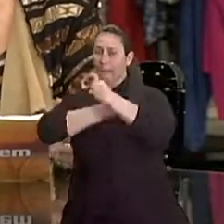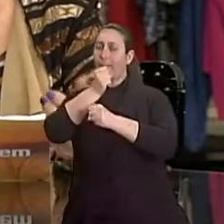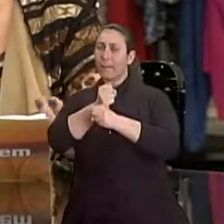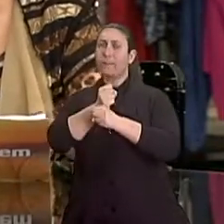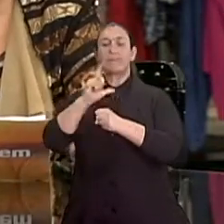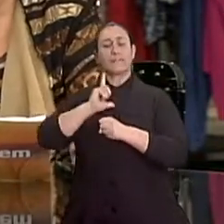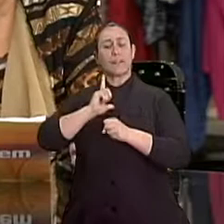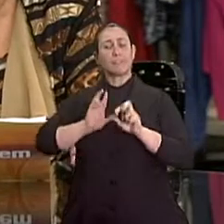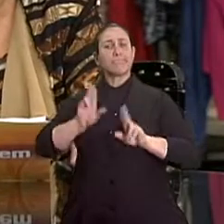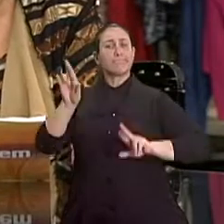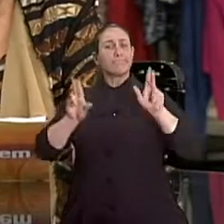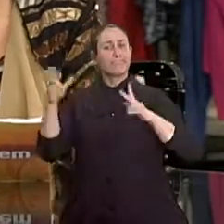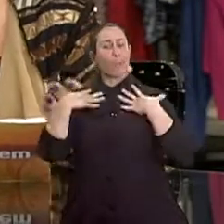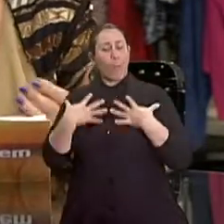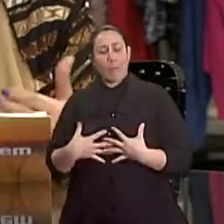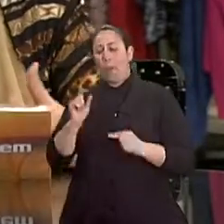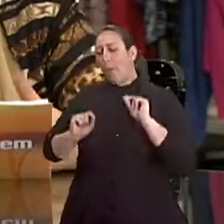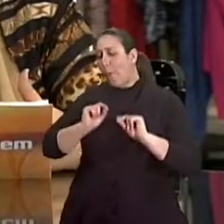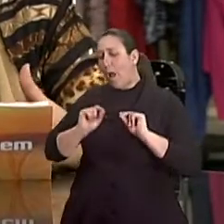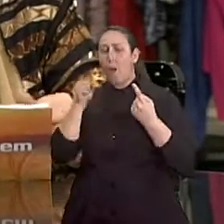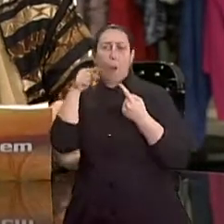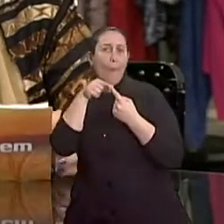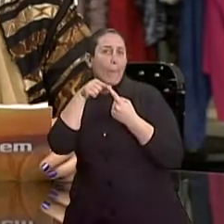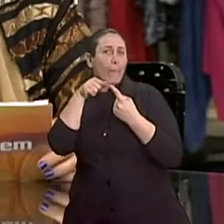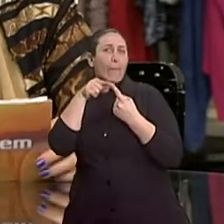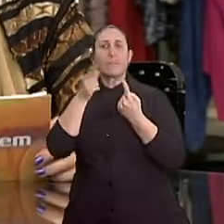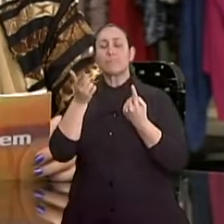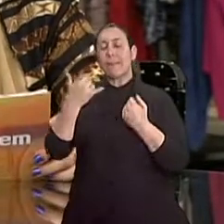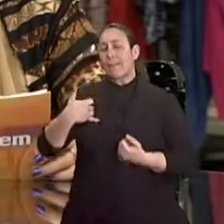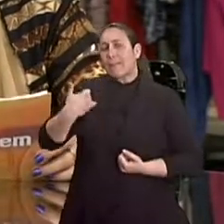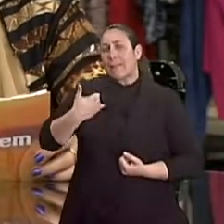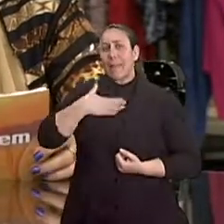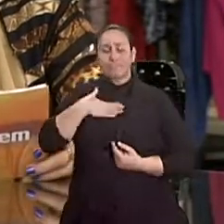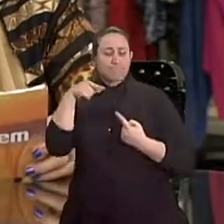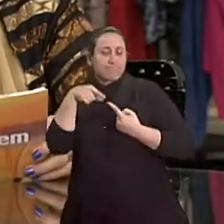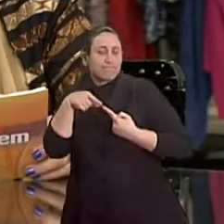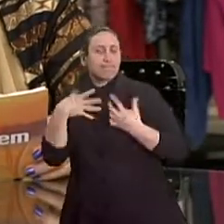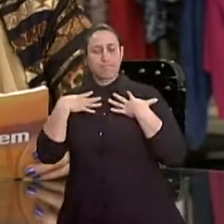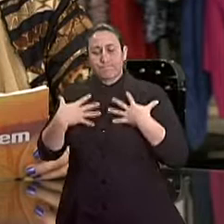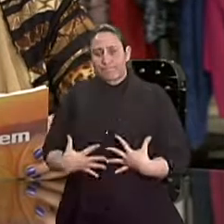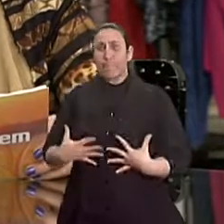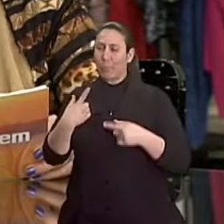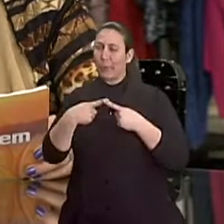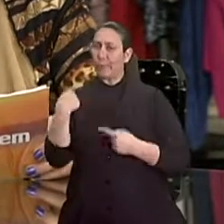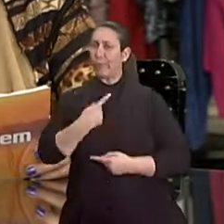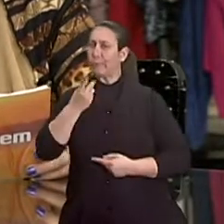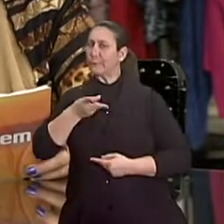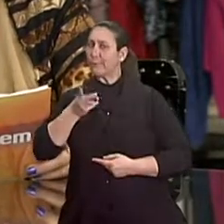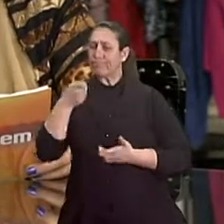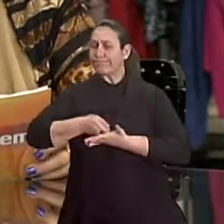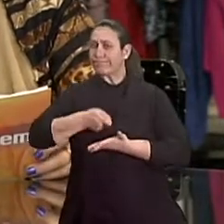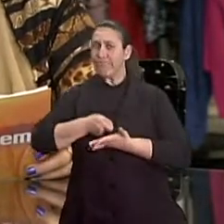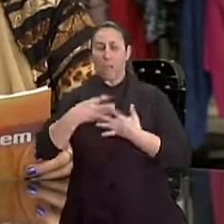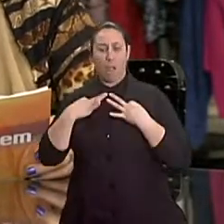Não sabemos que tipo de roupa usar, que tipo de roupa adequada à nossa idade. A gente é muito exigente, né?